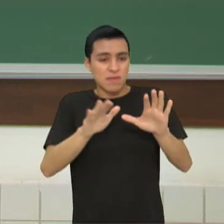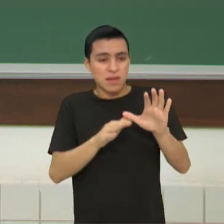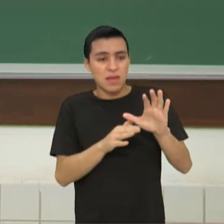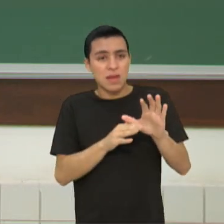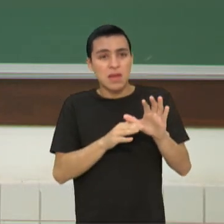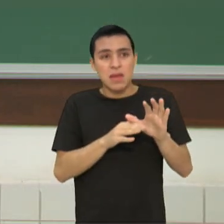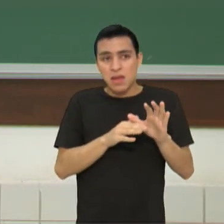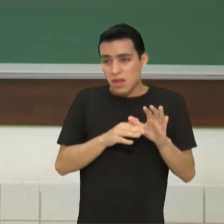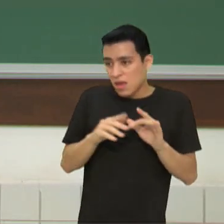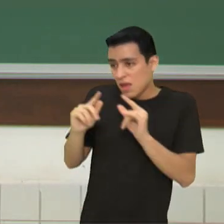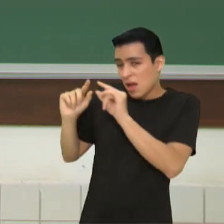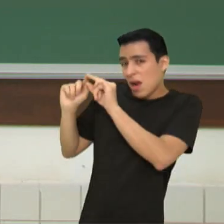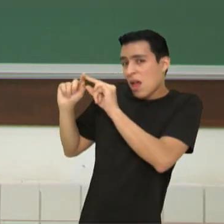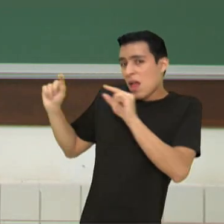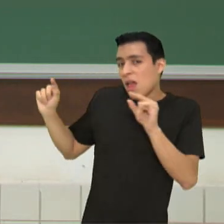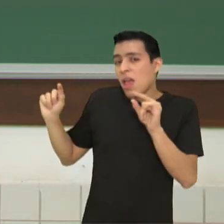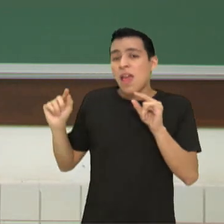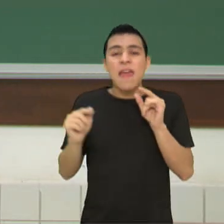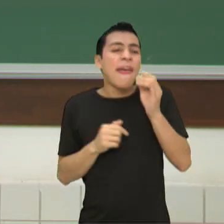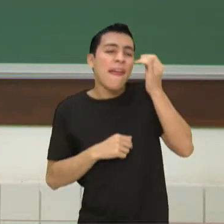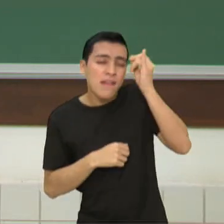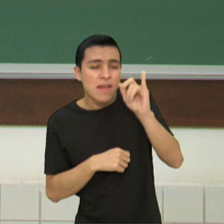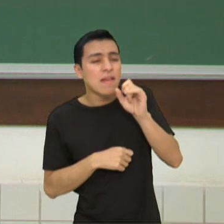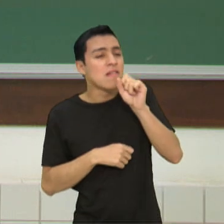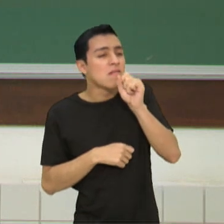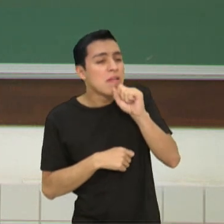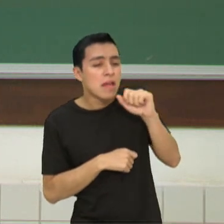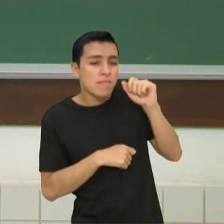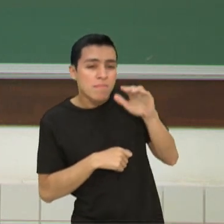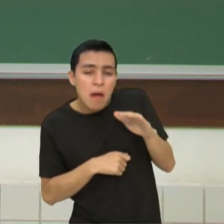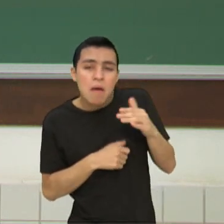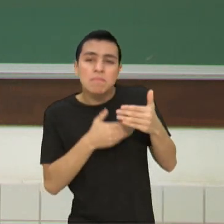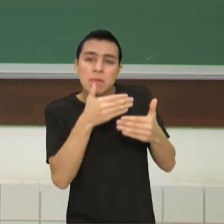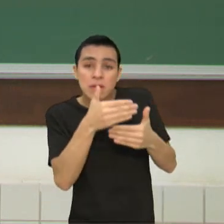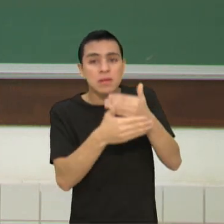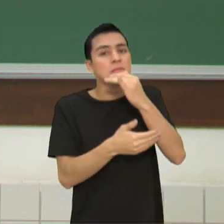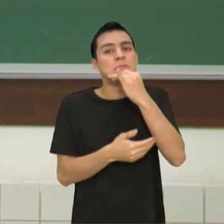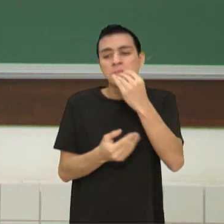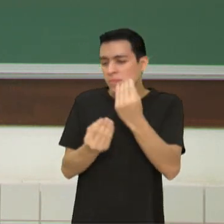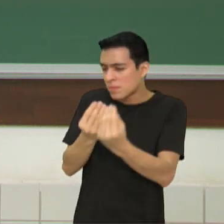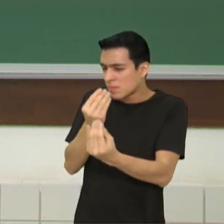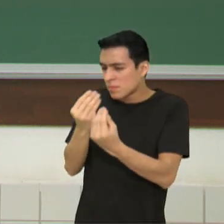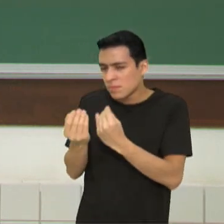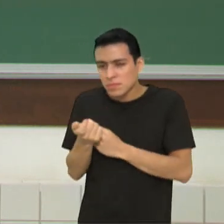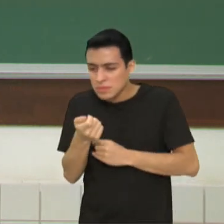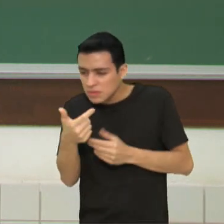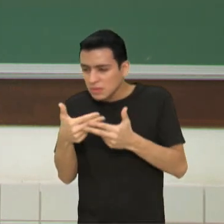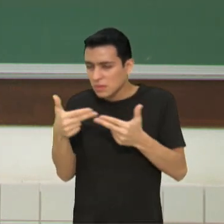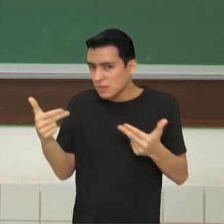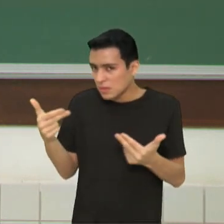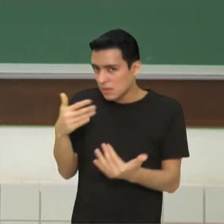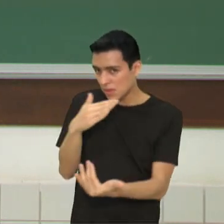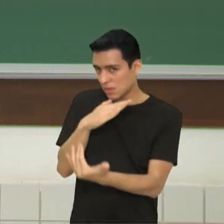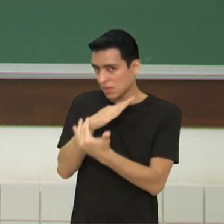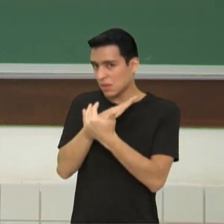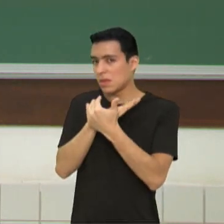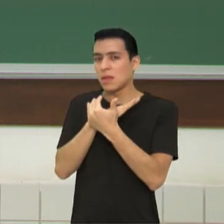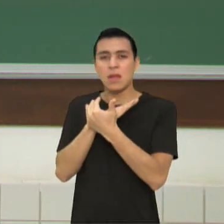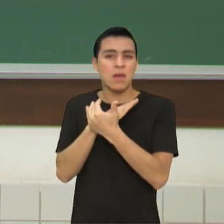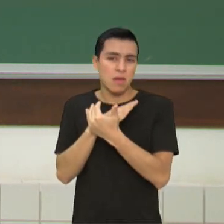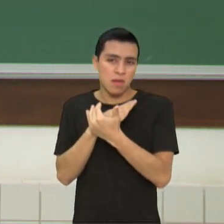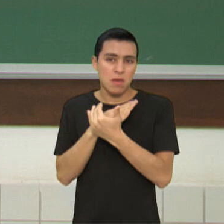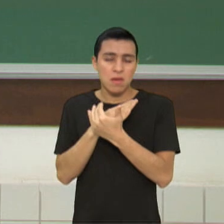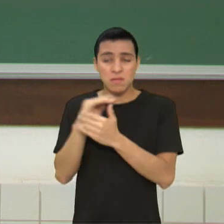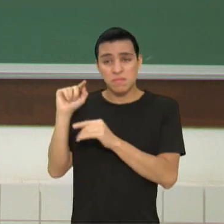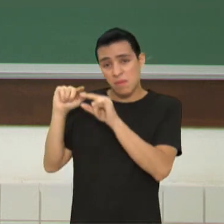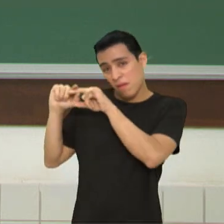peroxissomos saudáveis vão retardar esse processo. Uma dieta que envolva poucas substâncias que gerem níveis altos